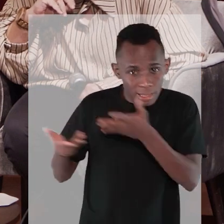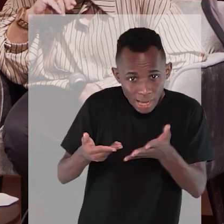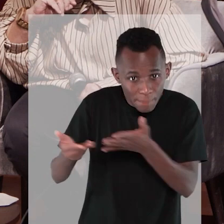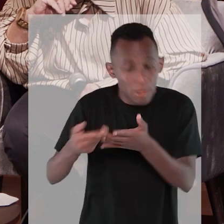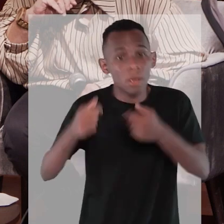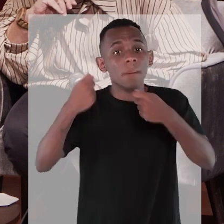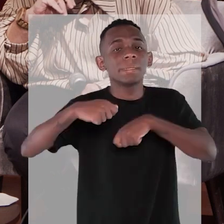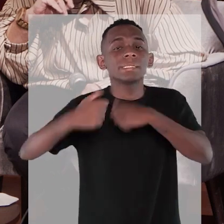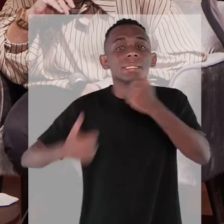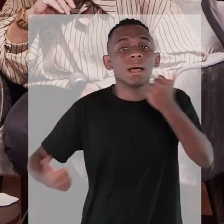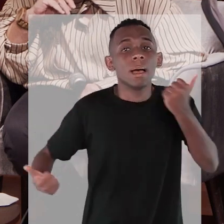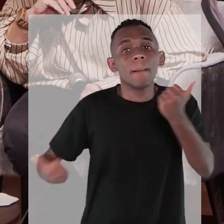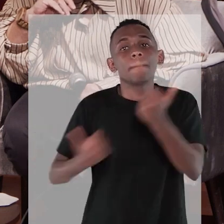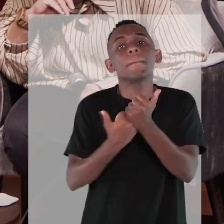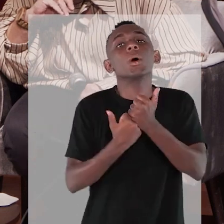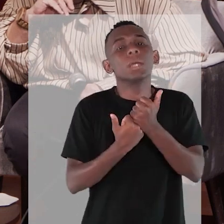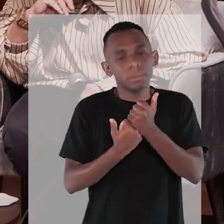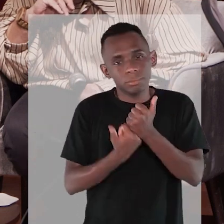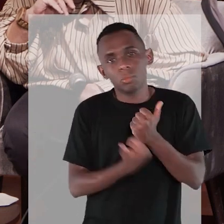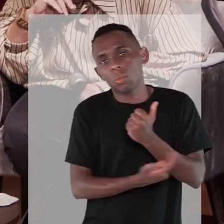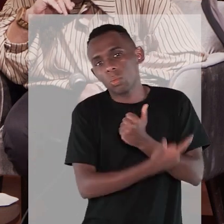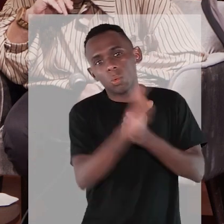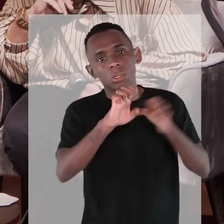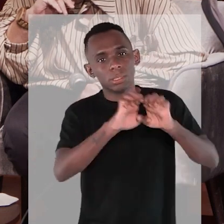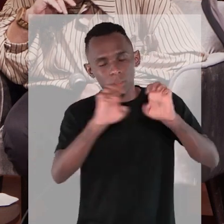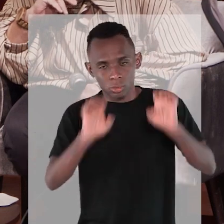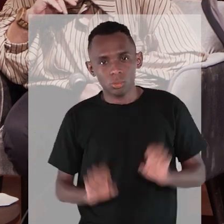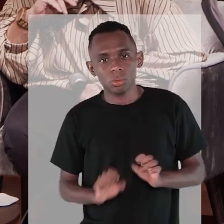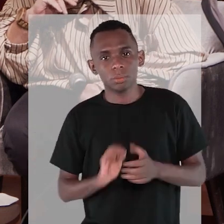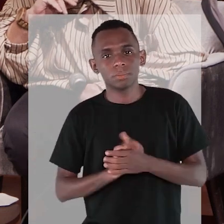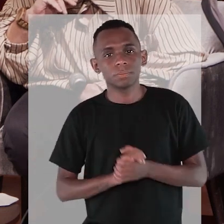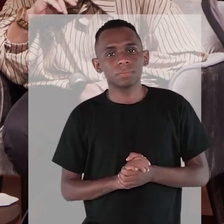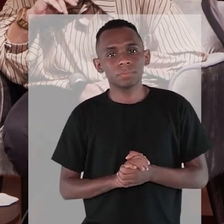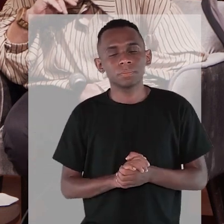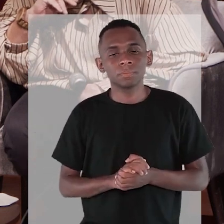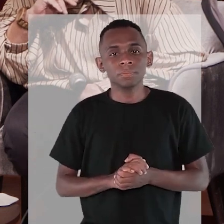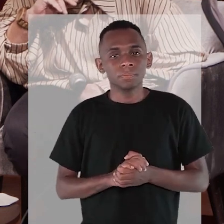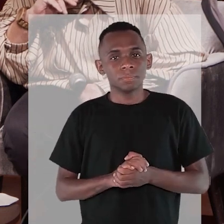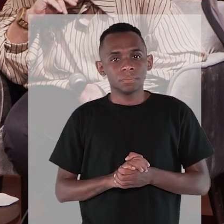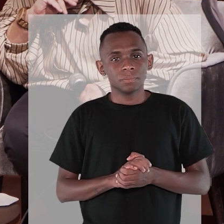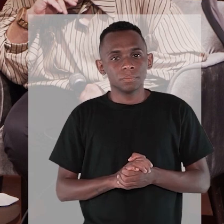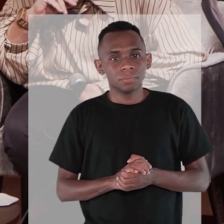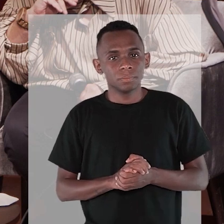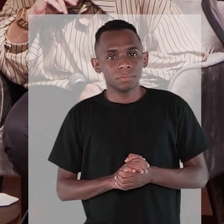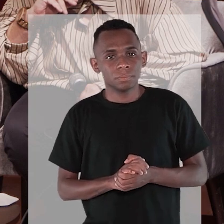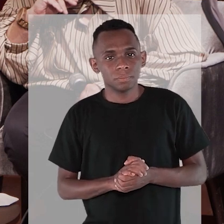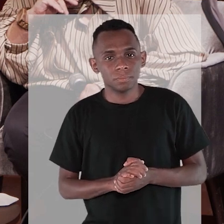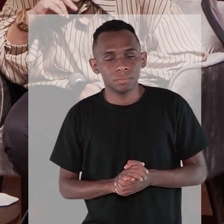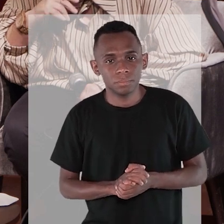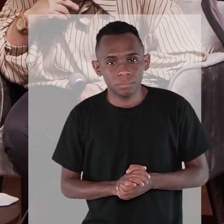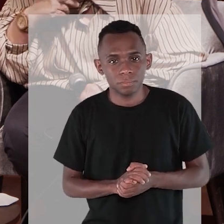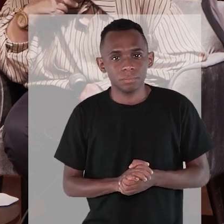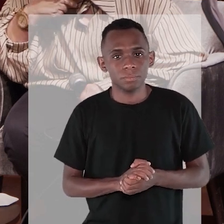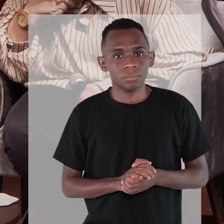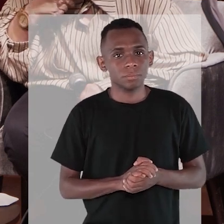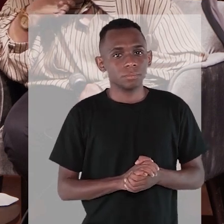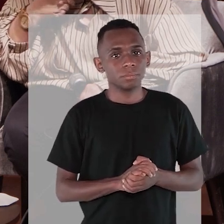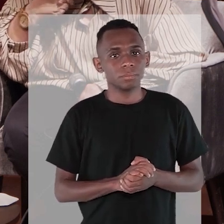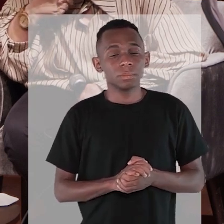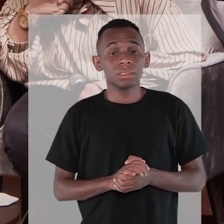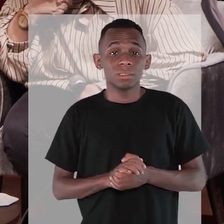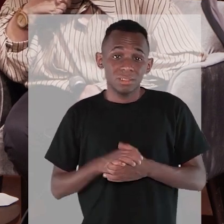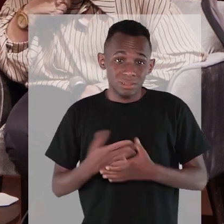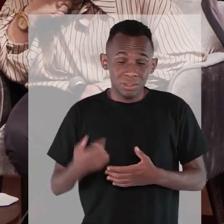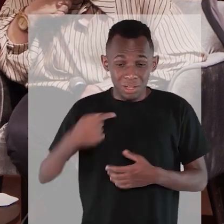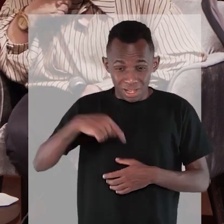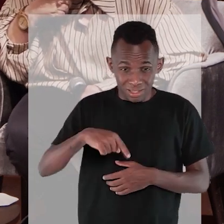se apoiar, no entanto, em outra estrutura. E no caso da América Latina, para a nossa infeliz longa